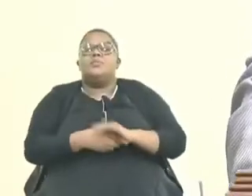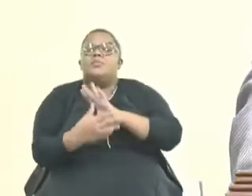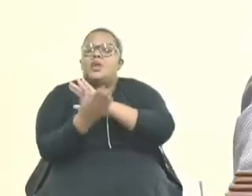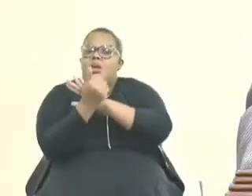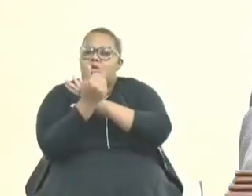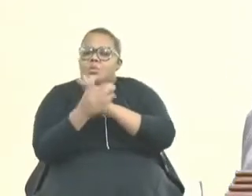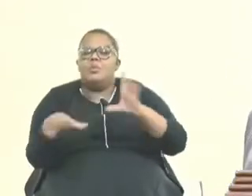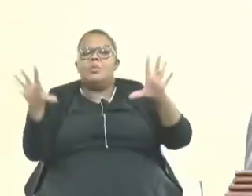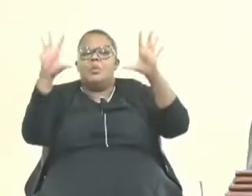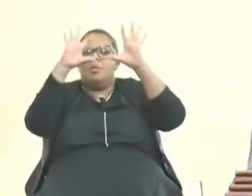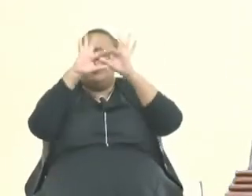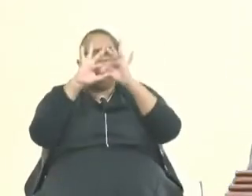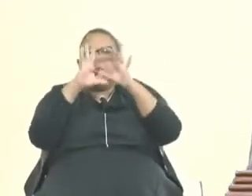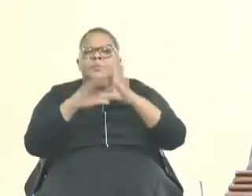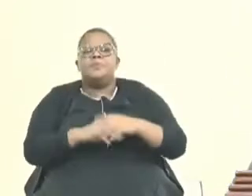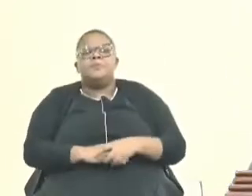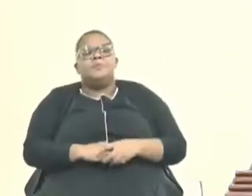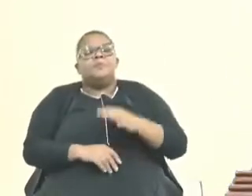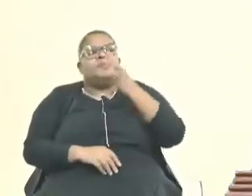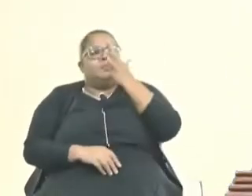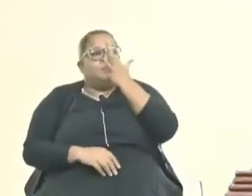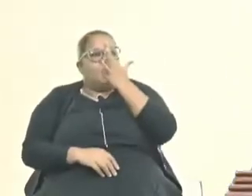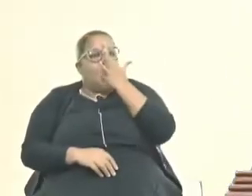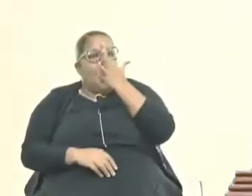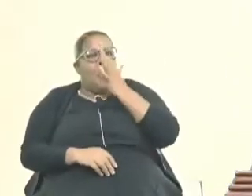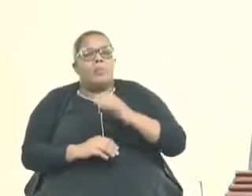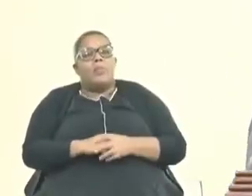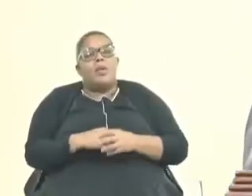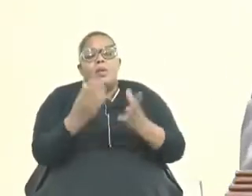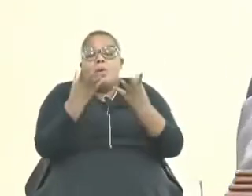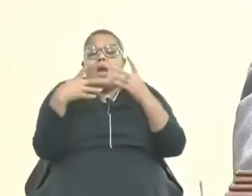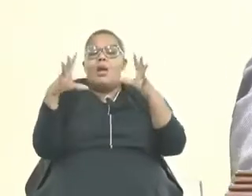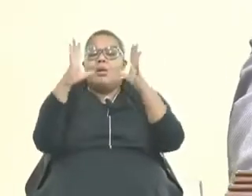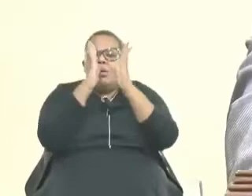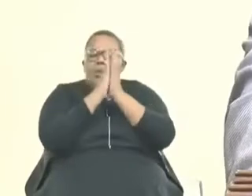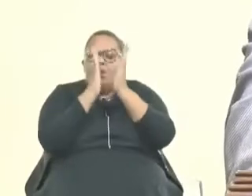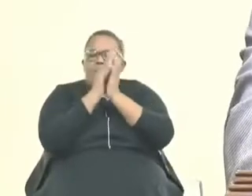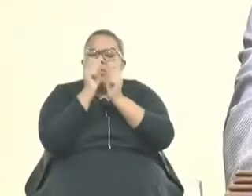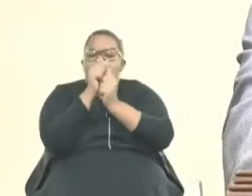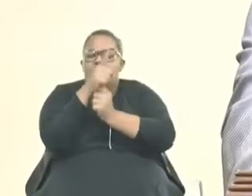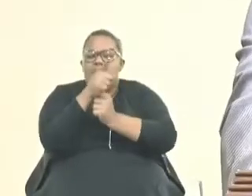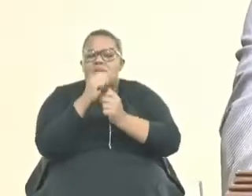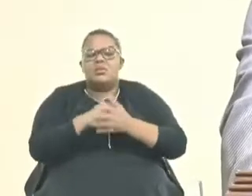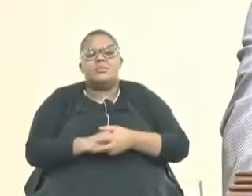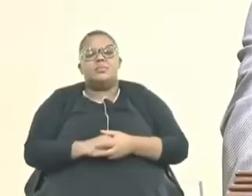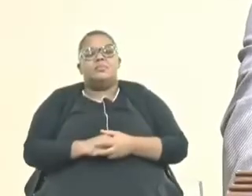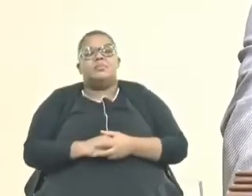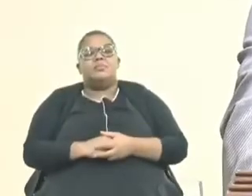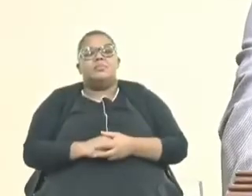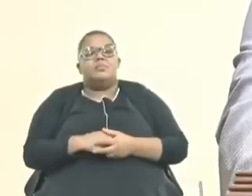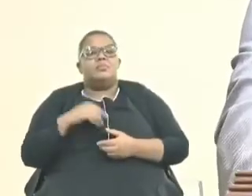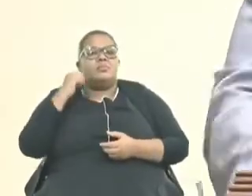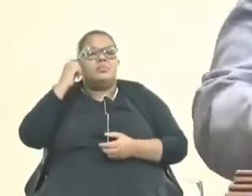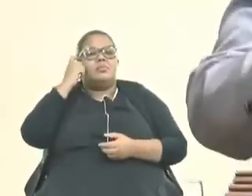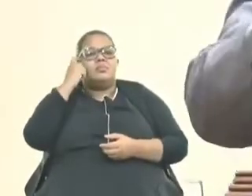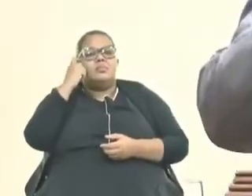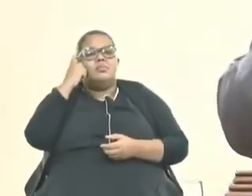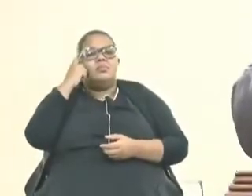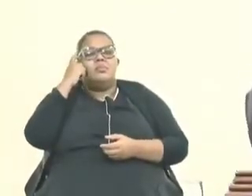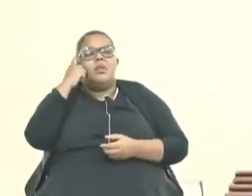está nos chamando para um acerto e por isso eu quero orar com você eu quero orar por você